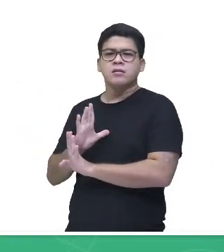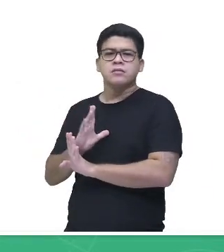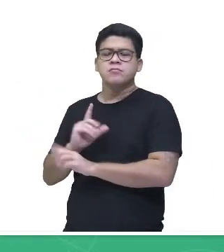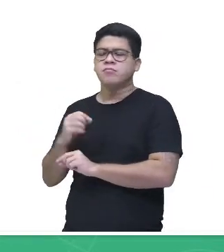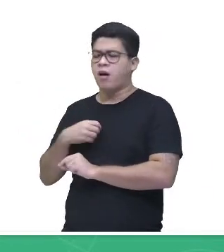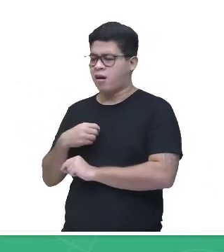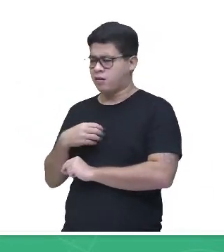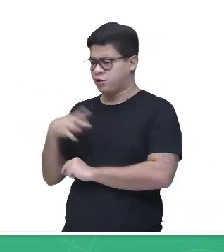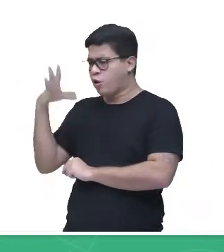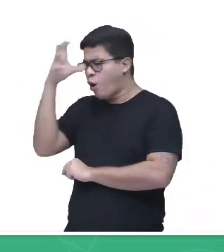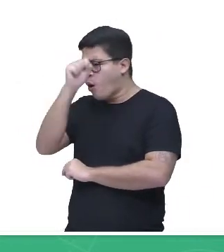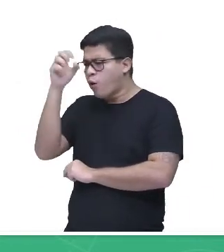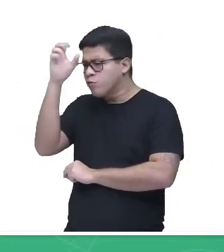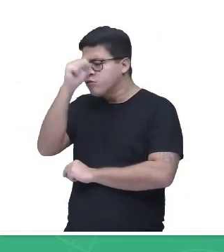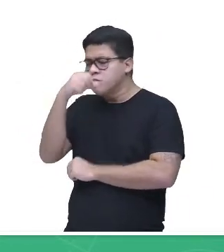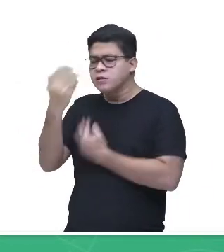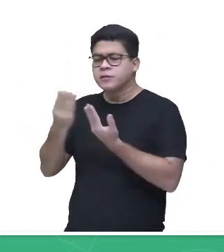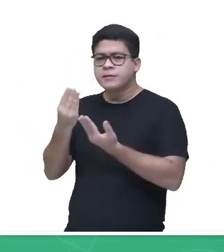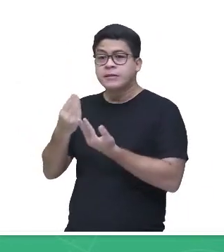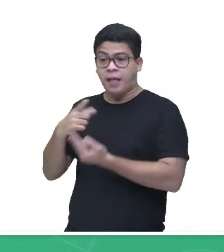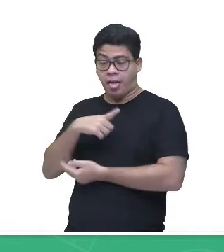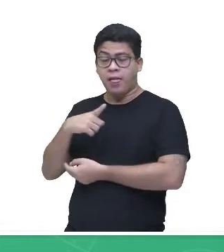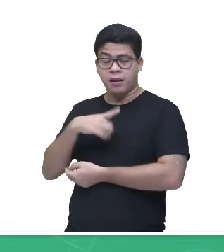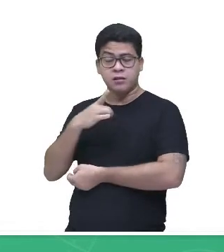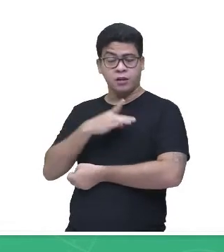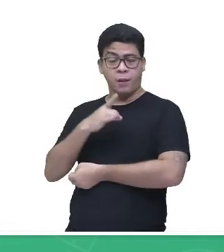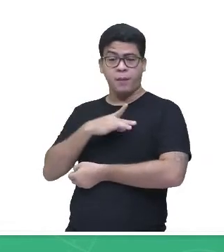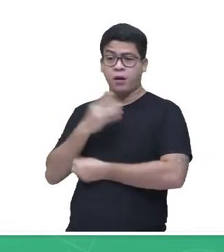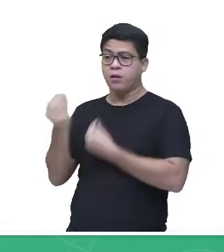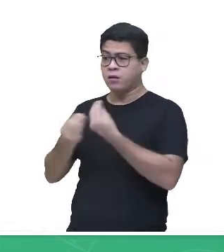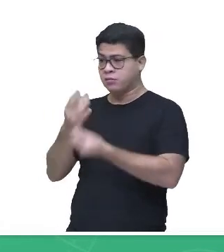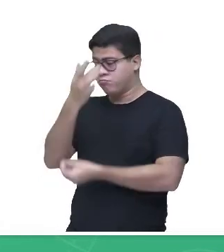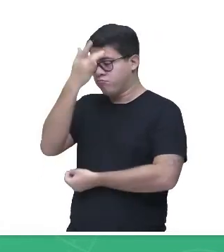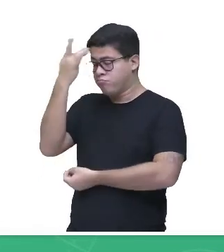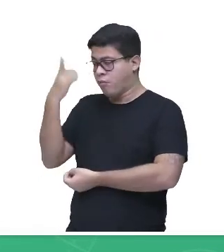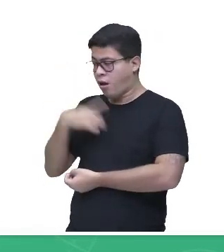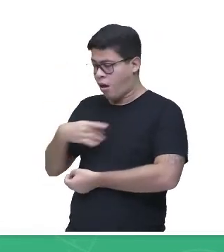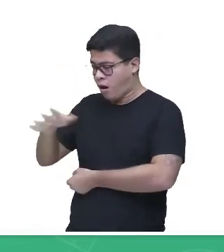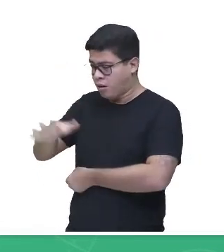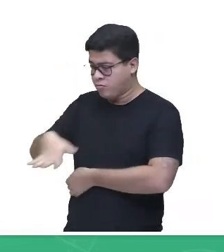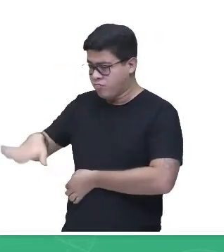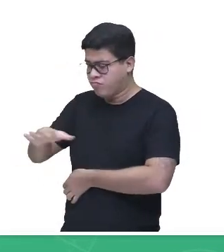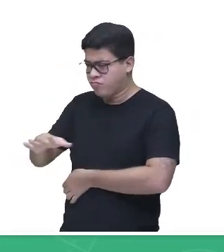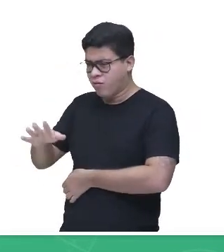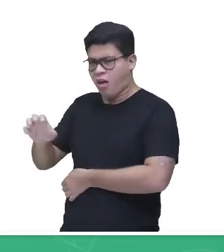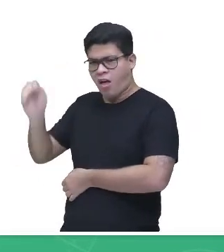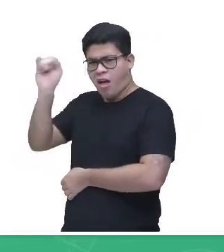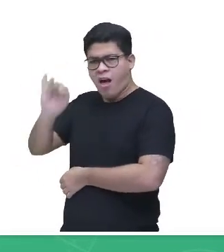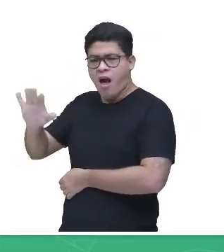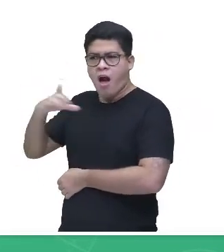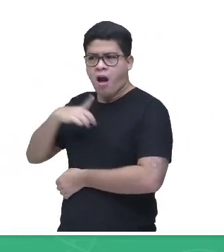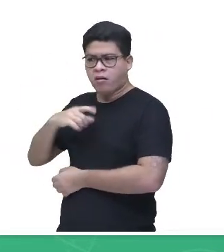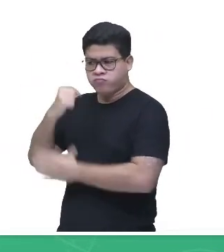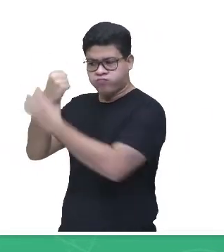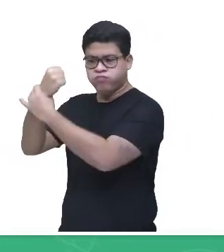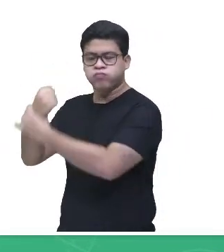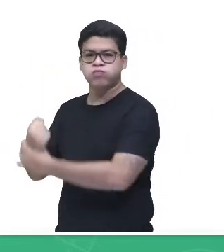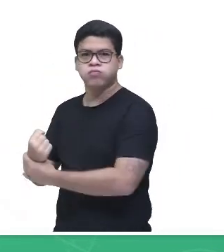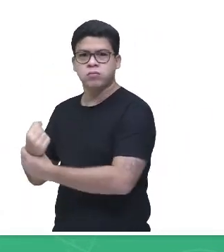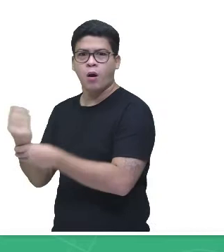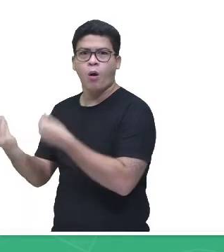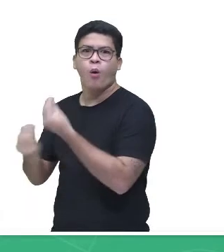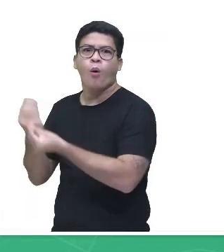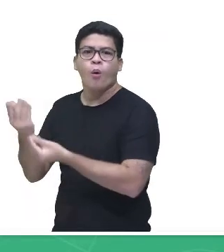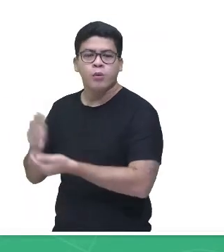fossem aprender. Na verdade, ele tinha medo também do momento em que ele vivia, de uma Inglaterra absolutista. E ele podia